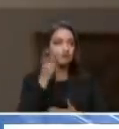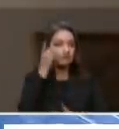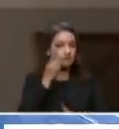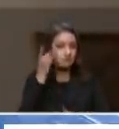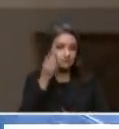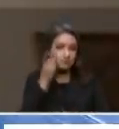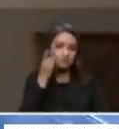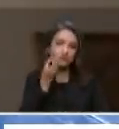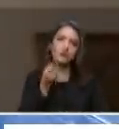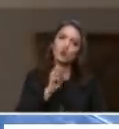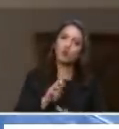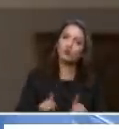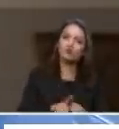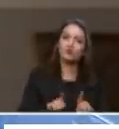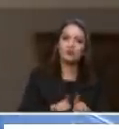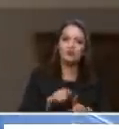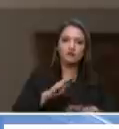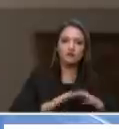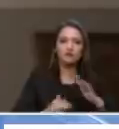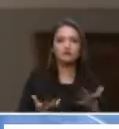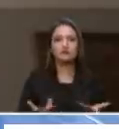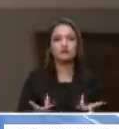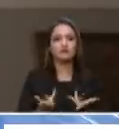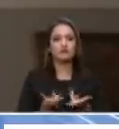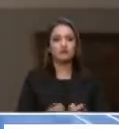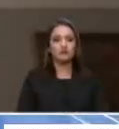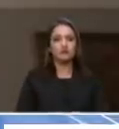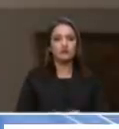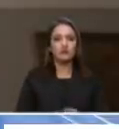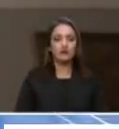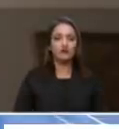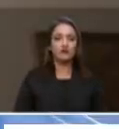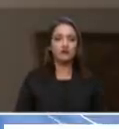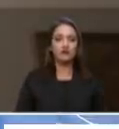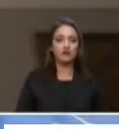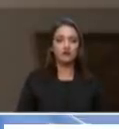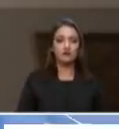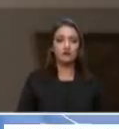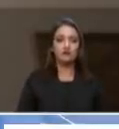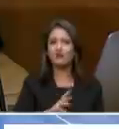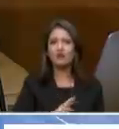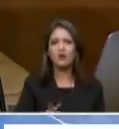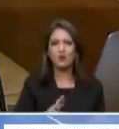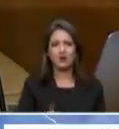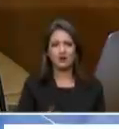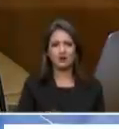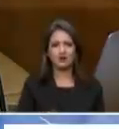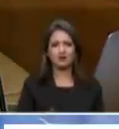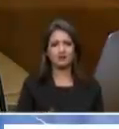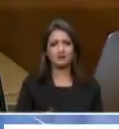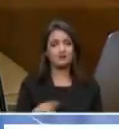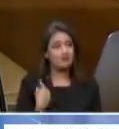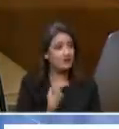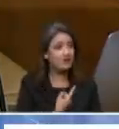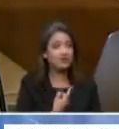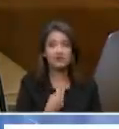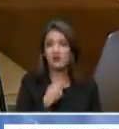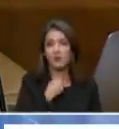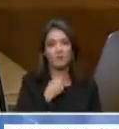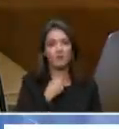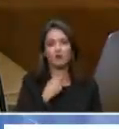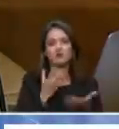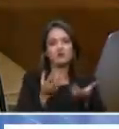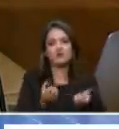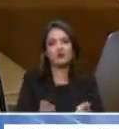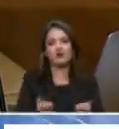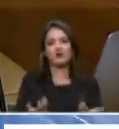caso de um indulto. Então, não vai ser a estreia, digamos assim, do TSE nessa matéria. A gente